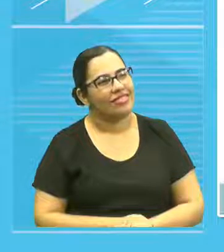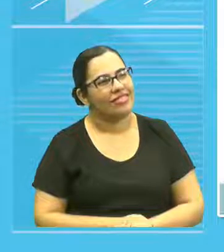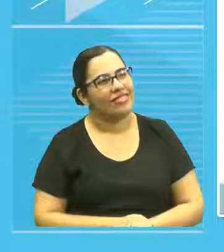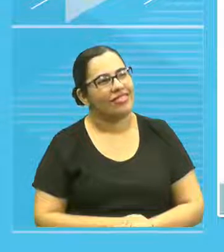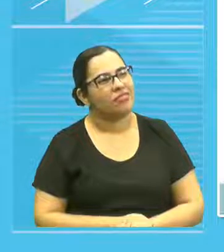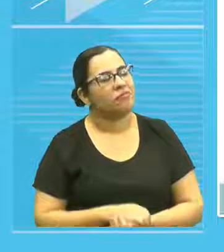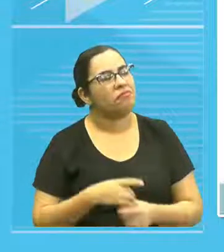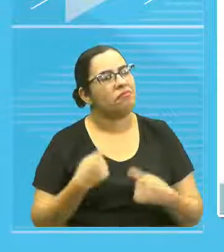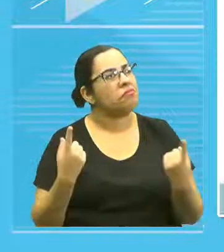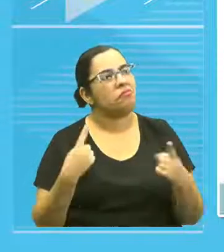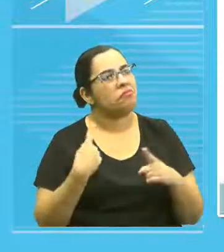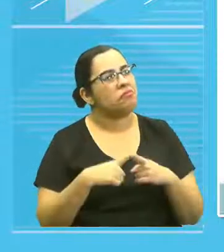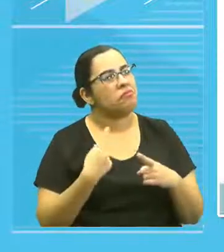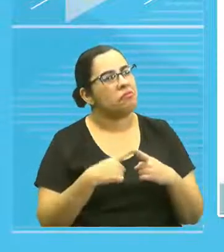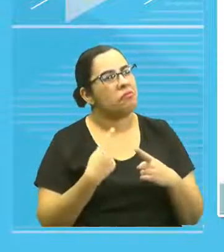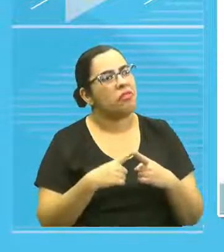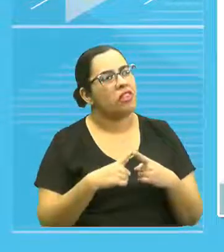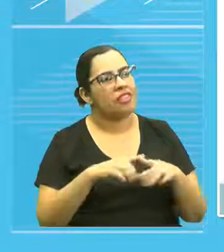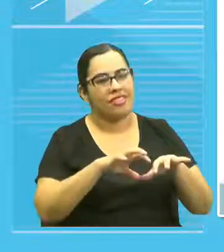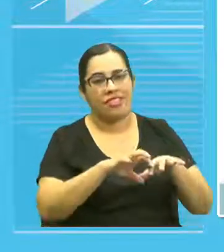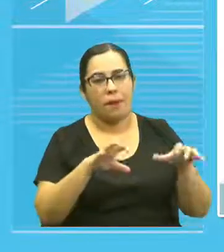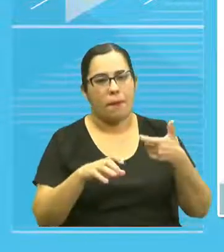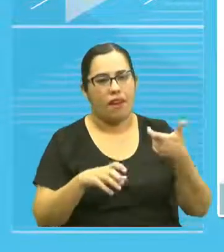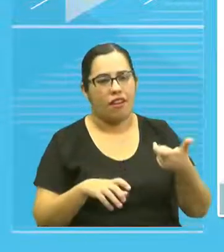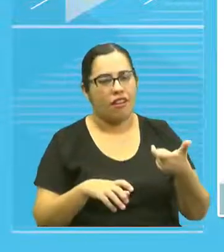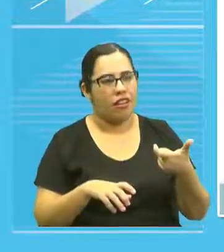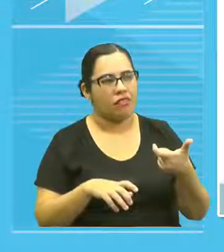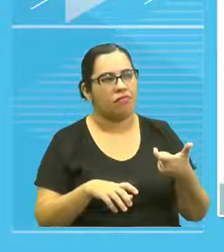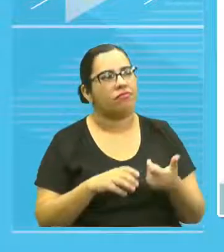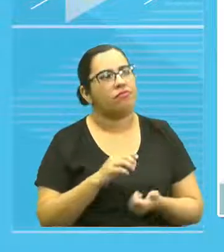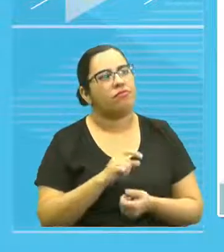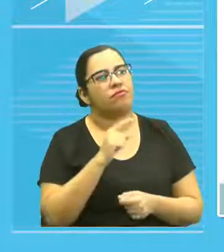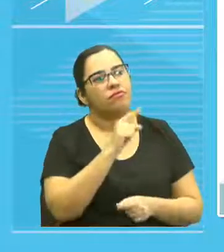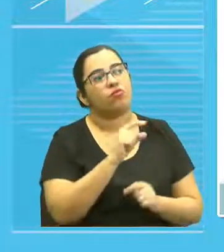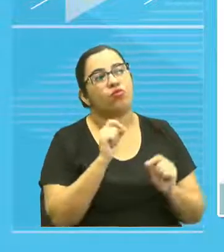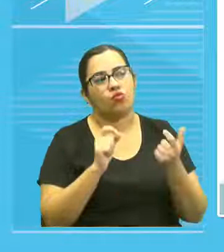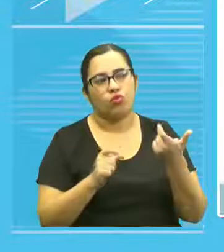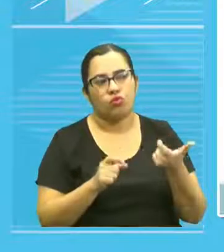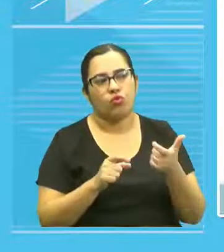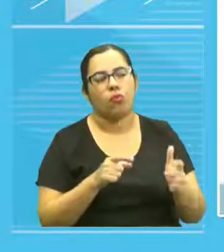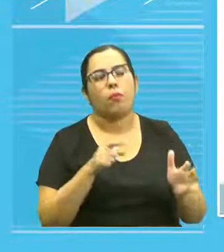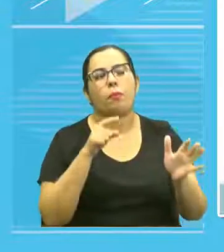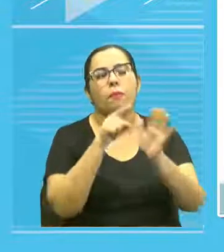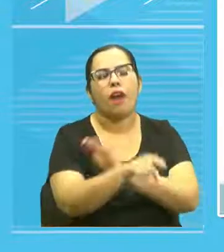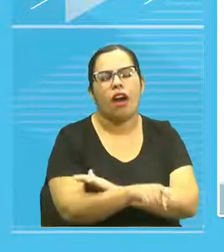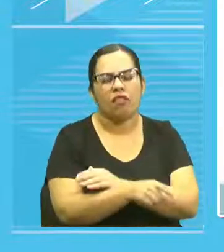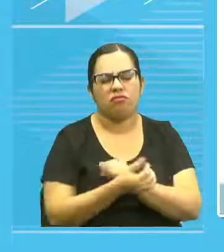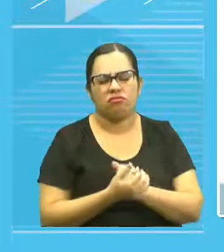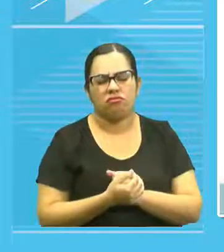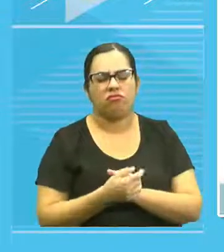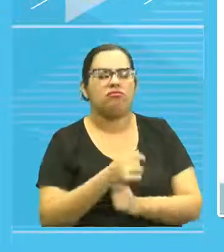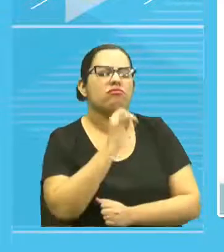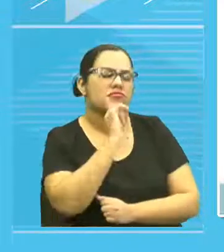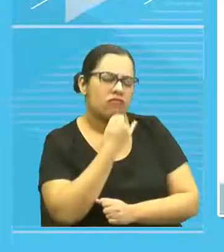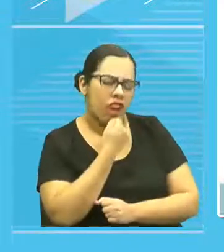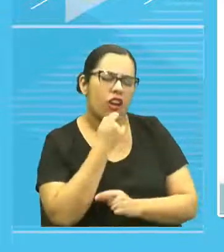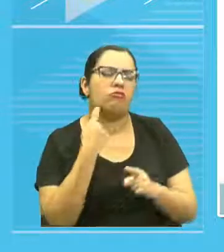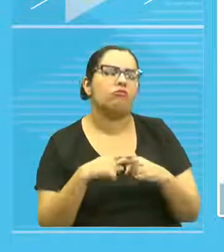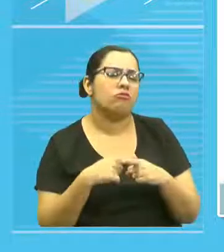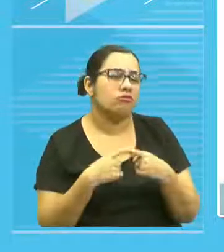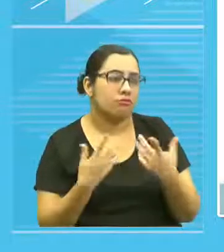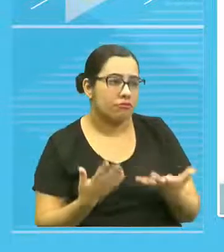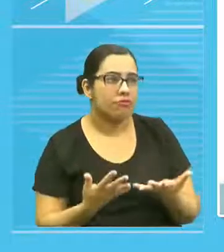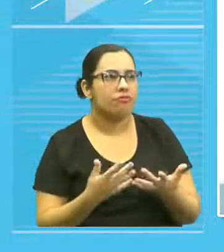o porquê separado com e sem esse aqui vai dar a ideia de pergunta no início da frase porque você tá triste